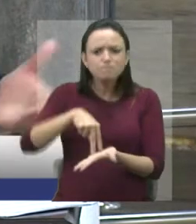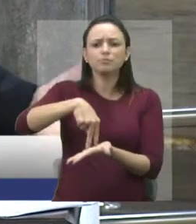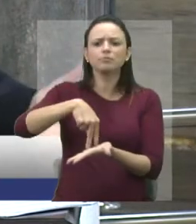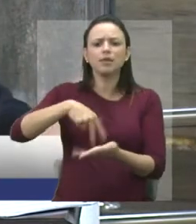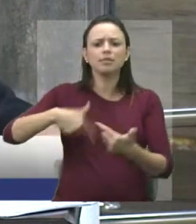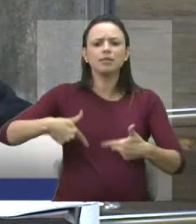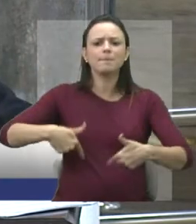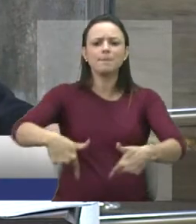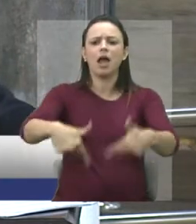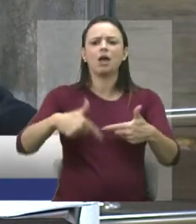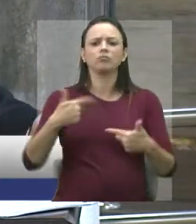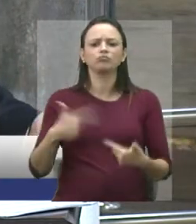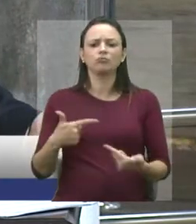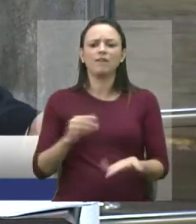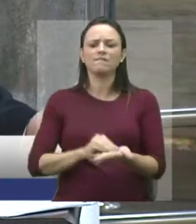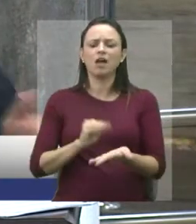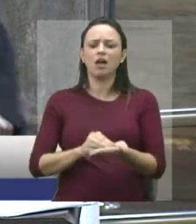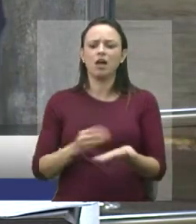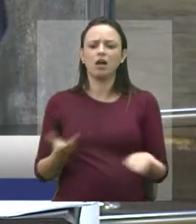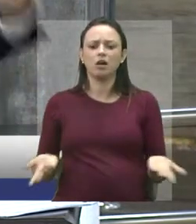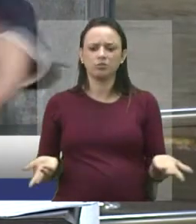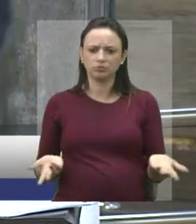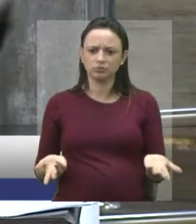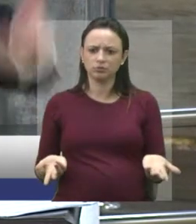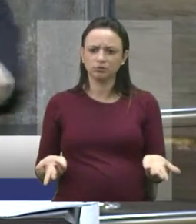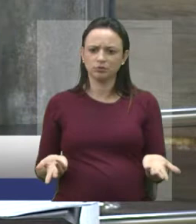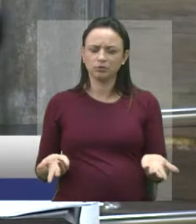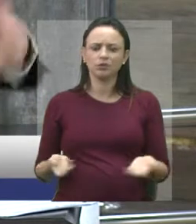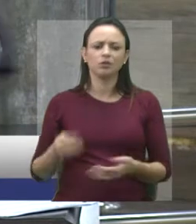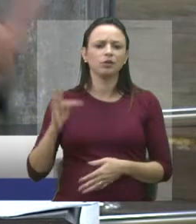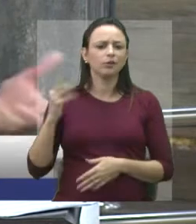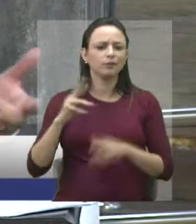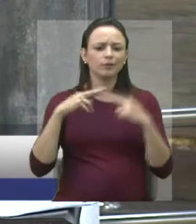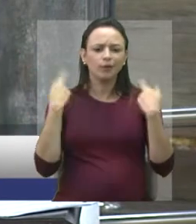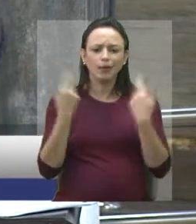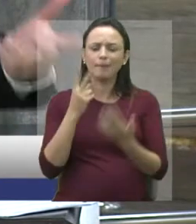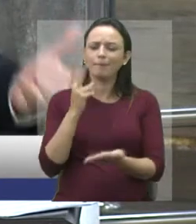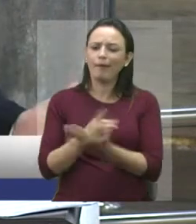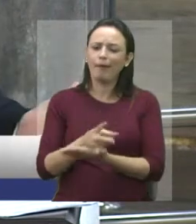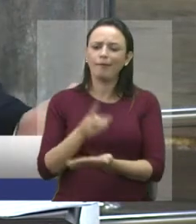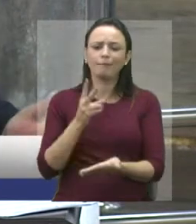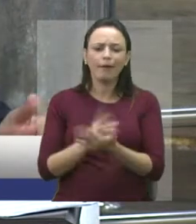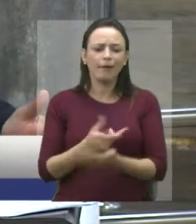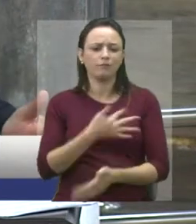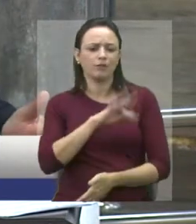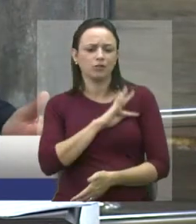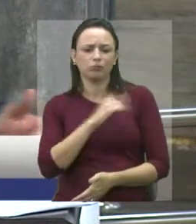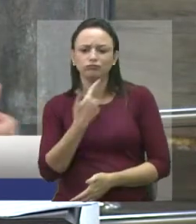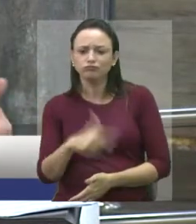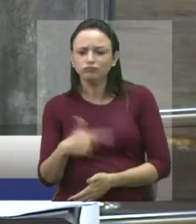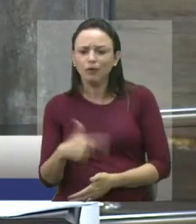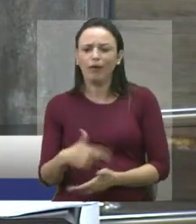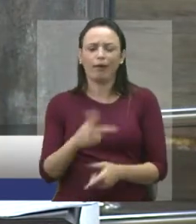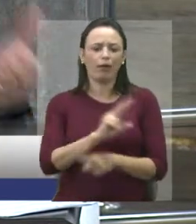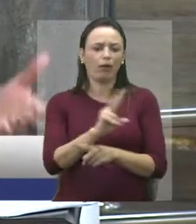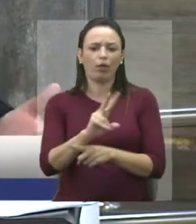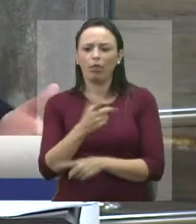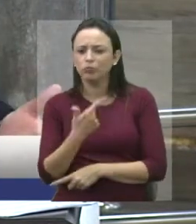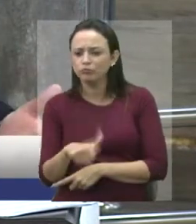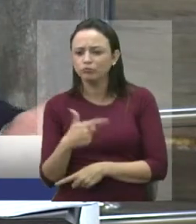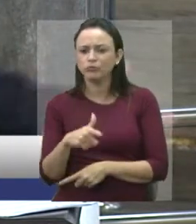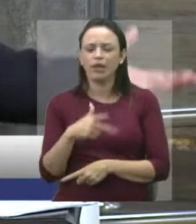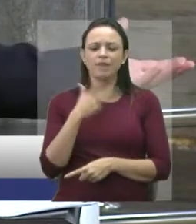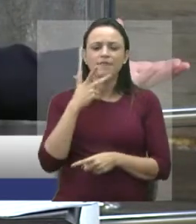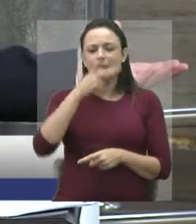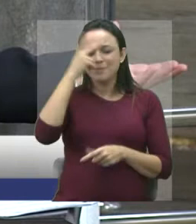É isso que está faltando. Toda sessão é o mesmo assunto, não tem fiscalização. Aí vamos falar dos